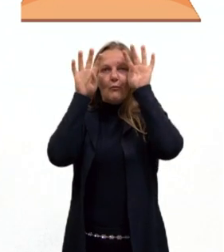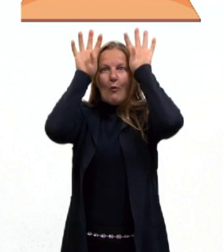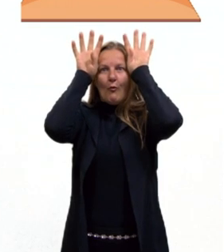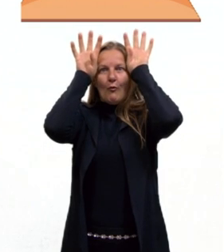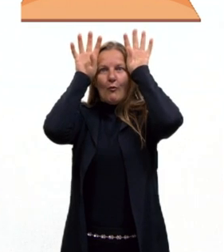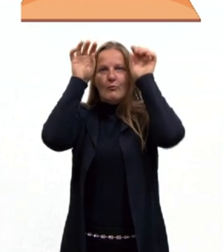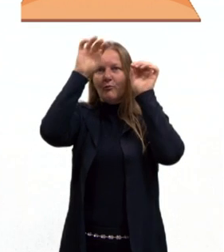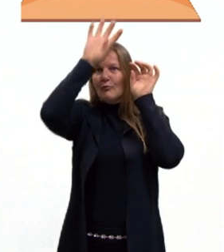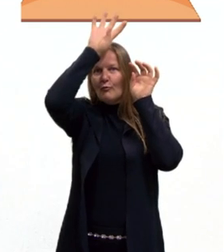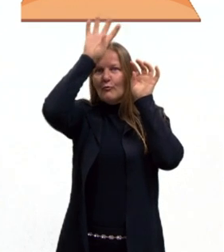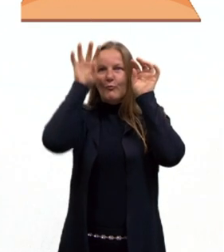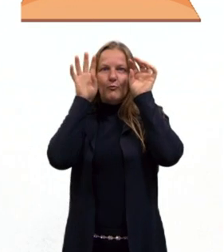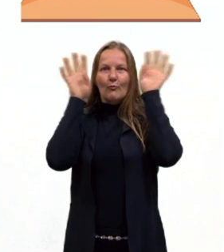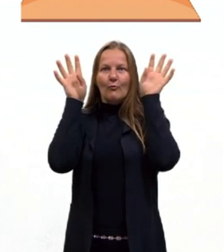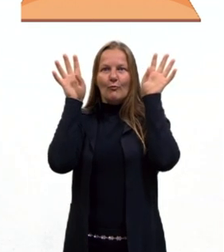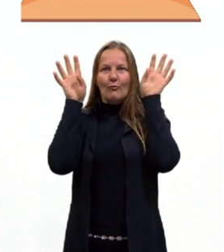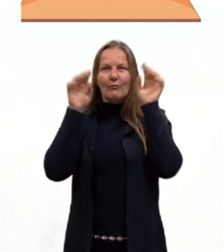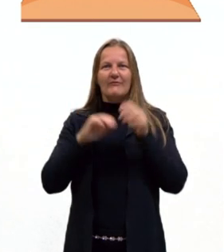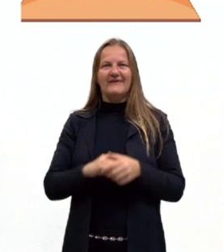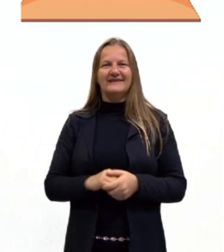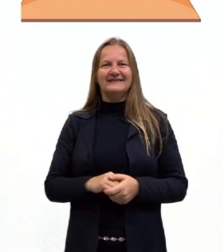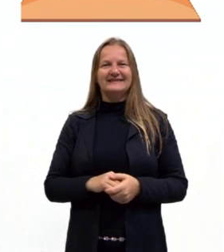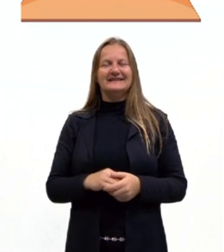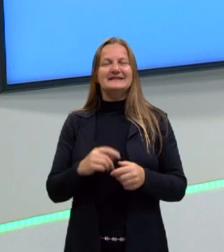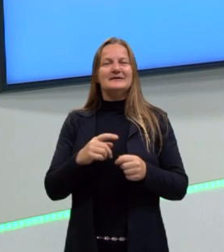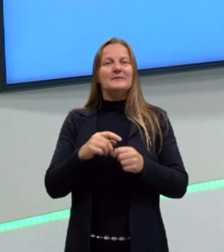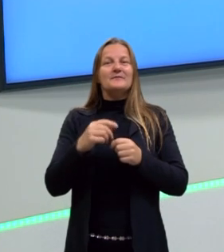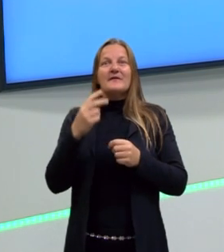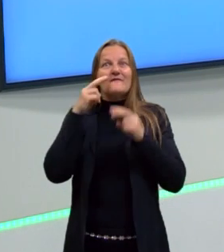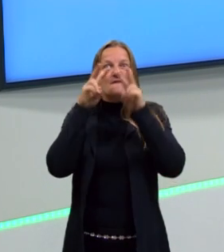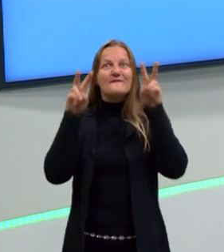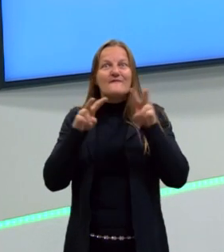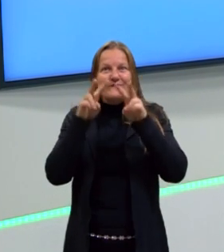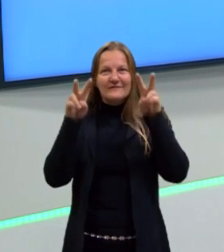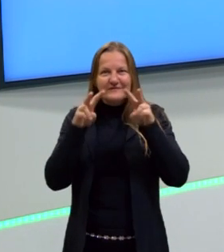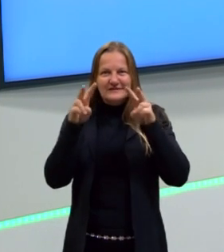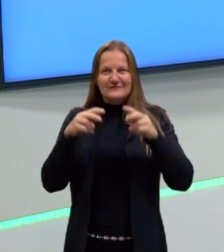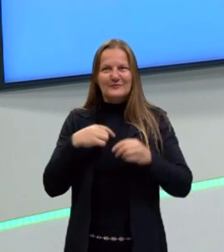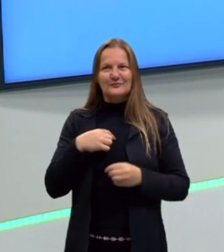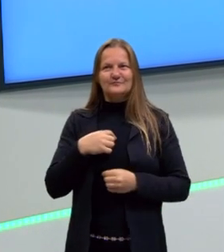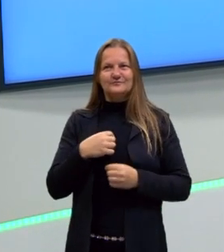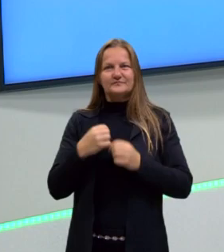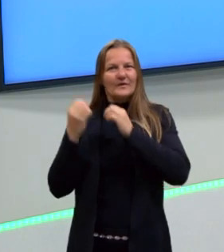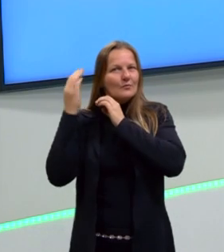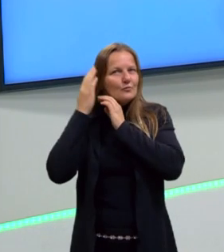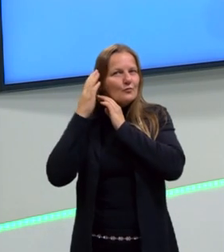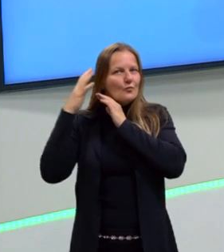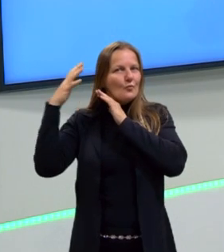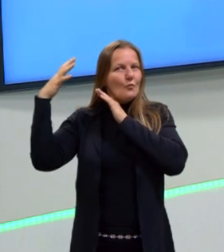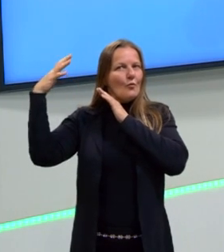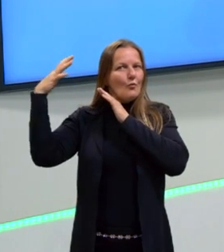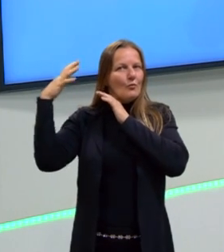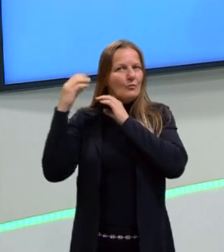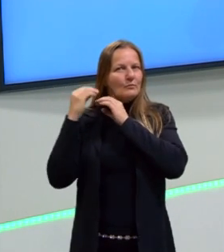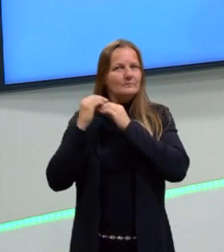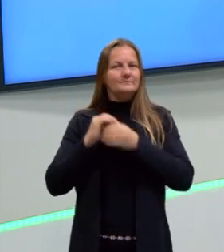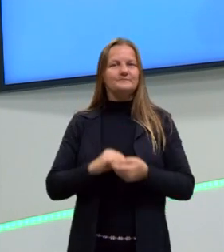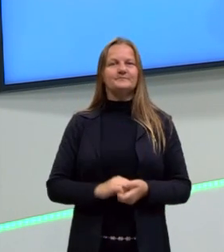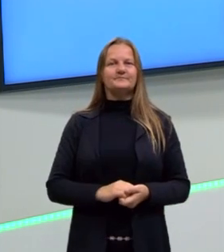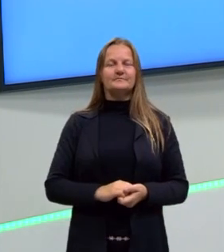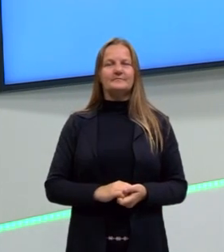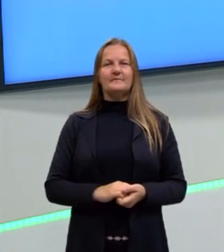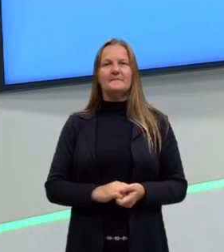eletrizar né mas ele não vai não vai ser tão visível ele puxar né quando o cabelo é curtinho certo